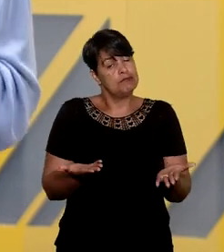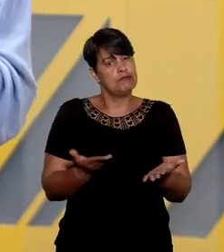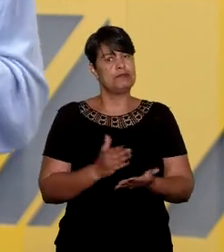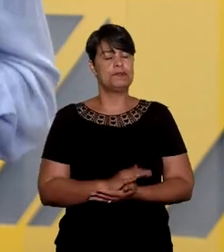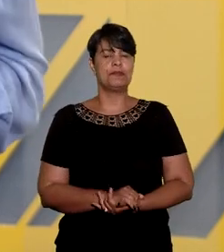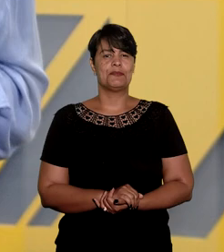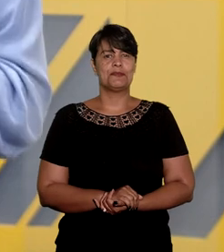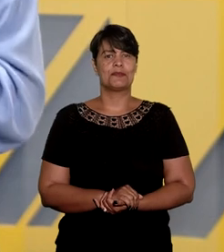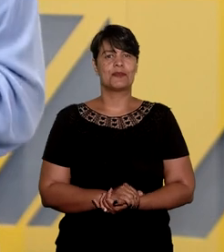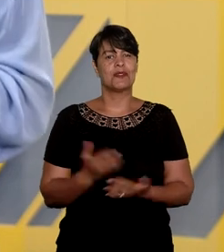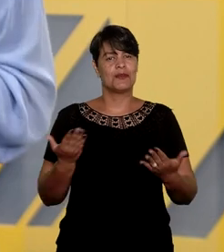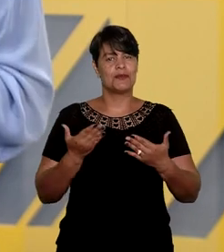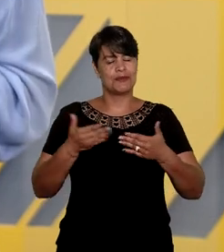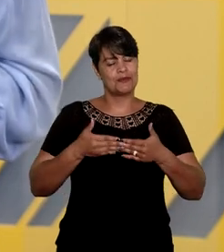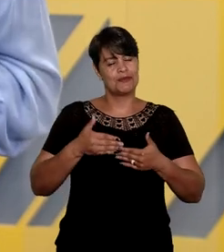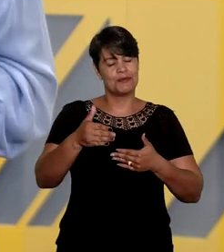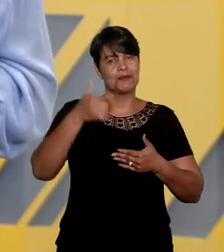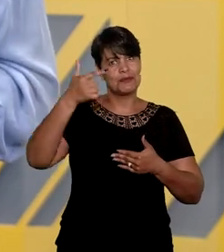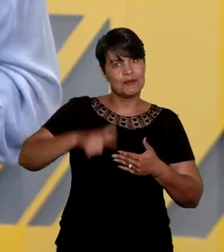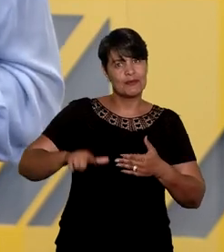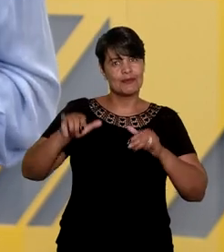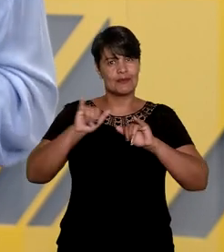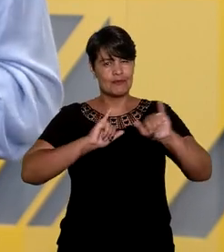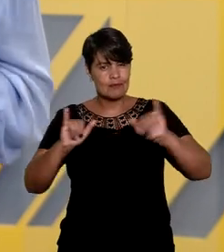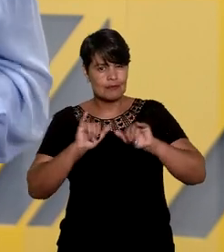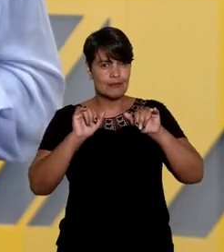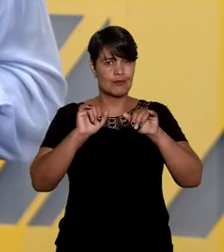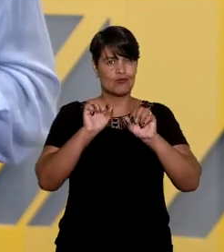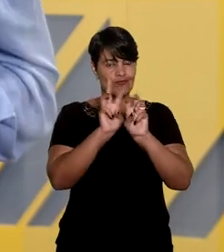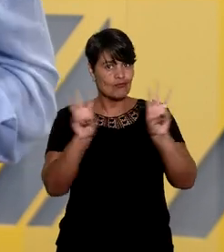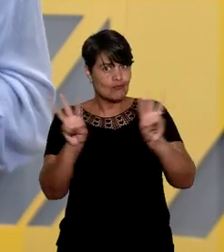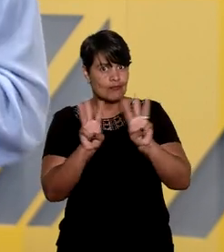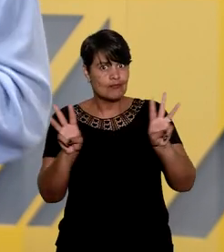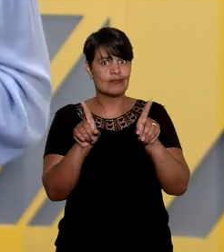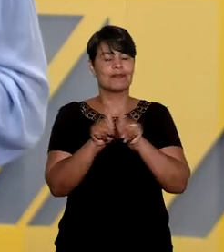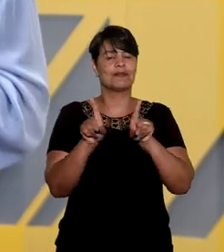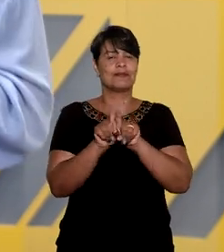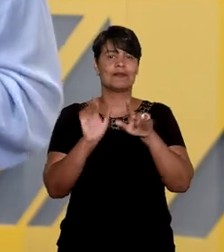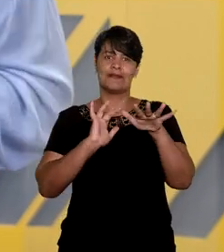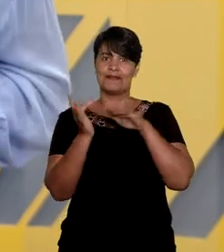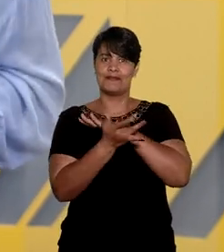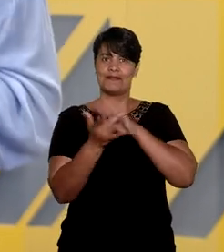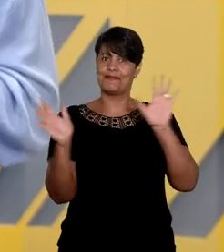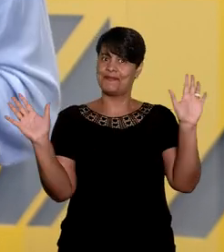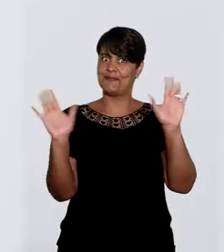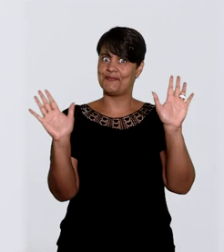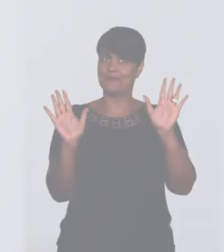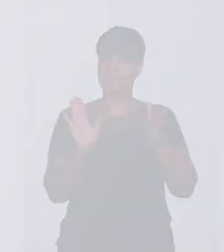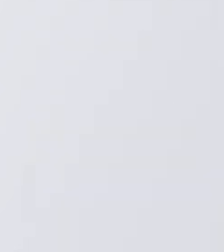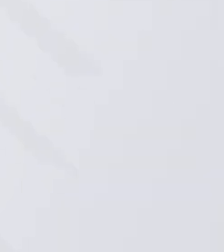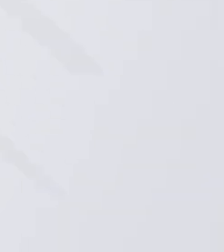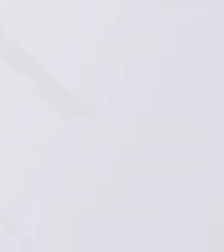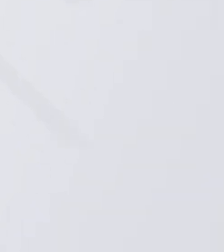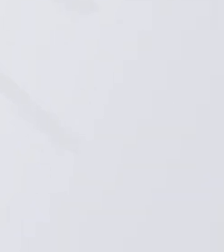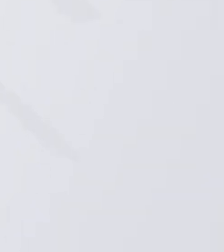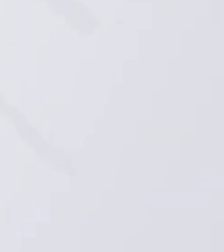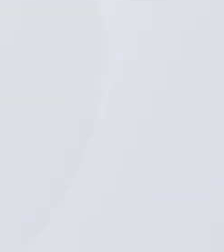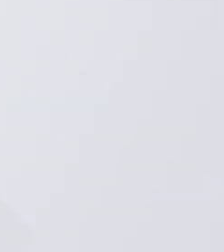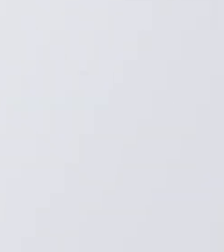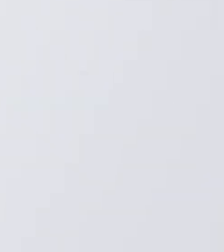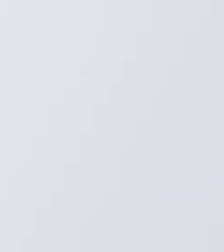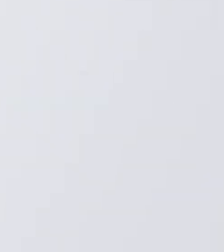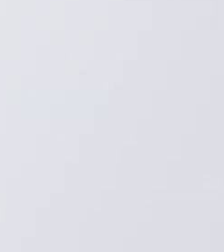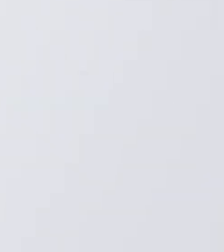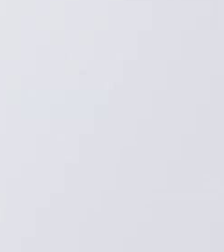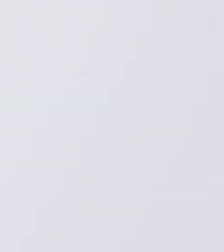Público. Você confere outras notícias no site do STJ e nas nossas redes sociais. Até a próxima! Música